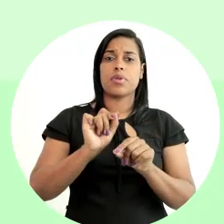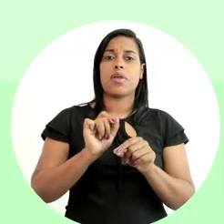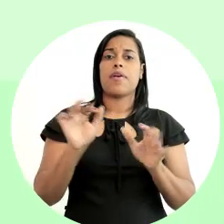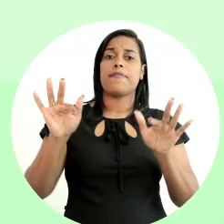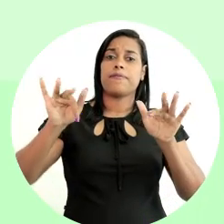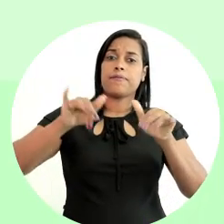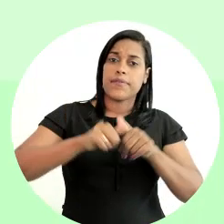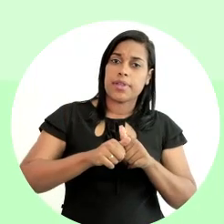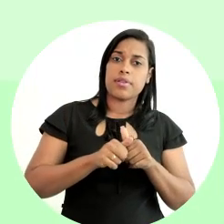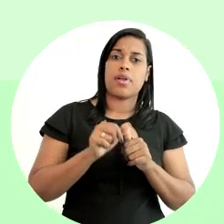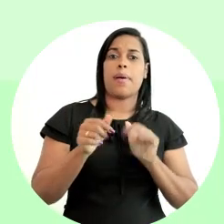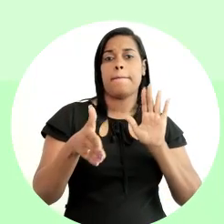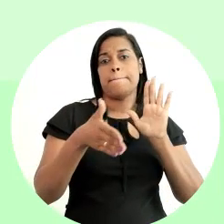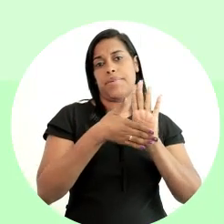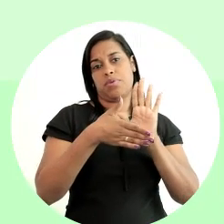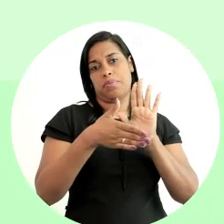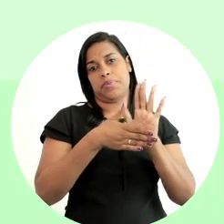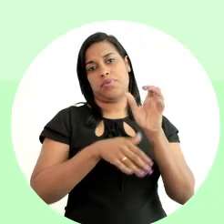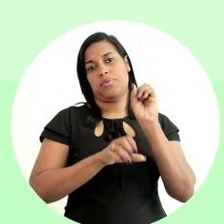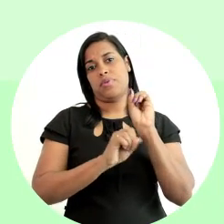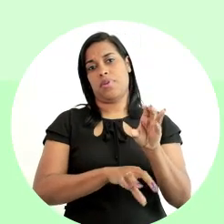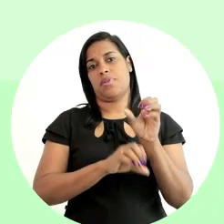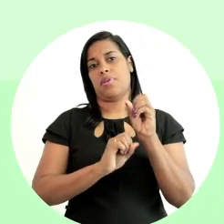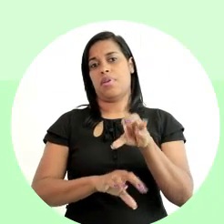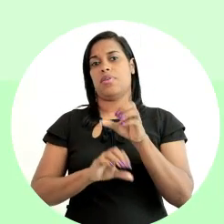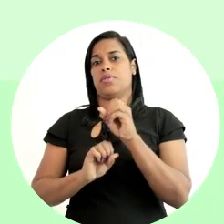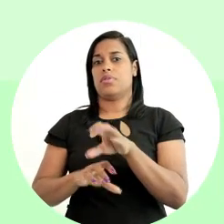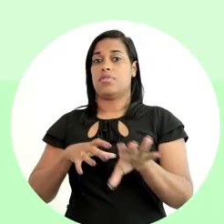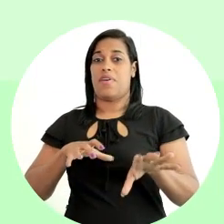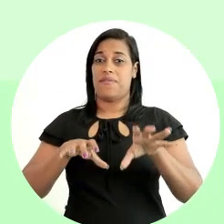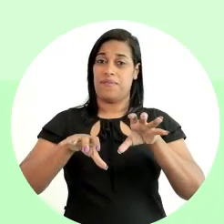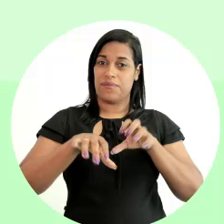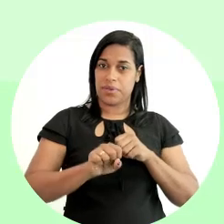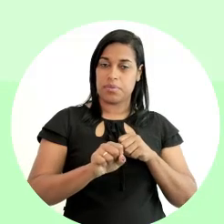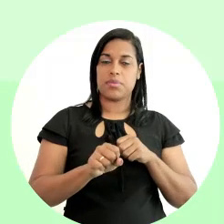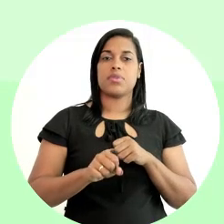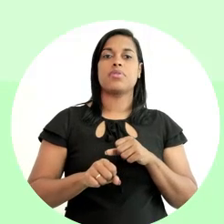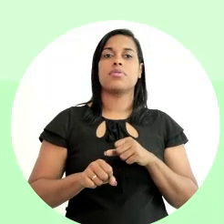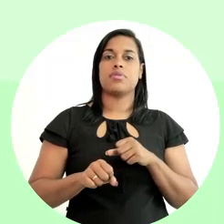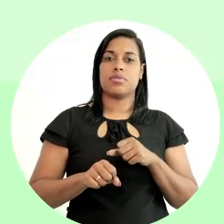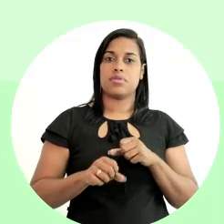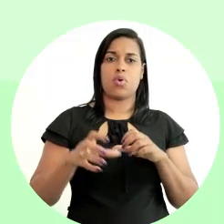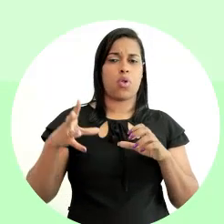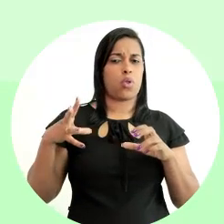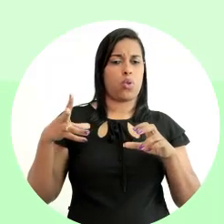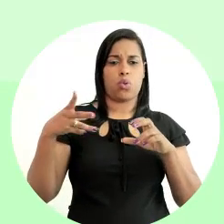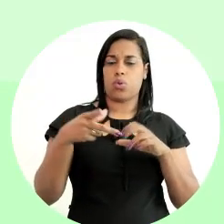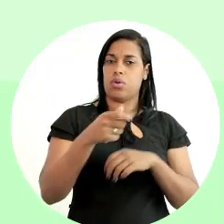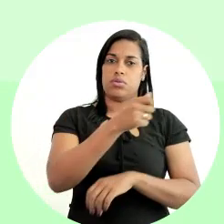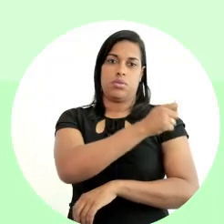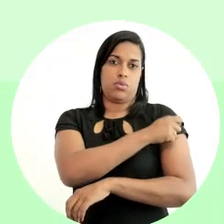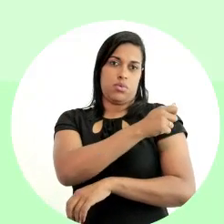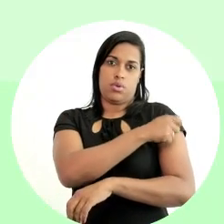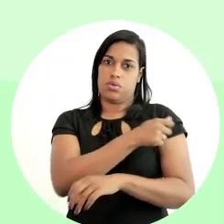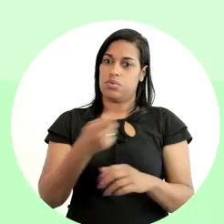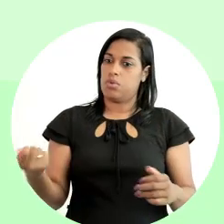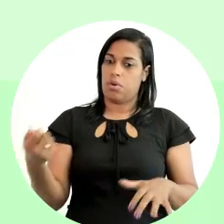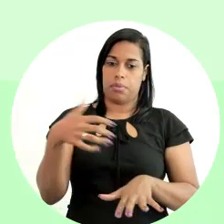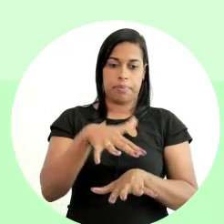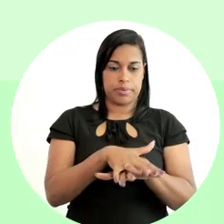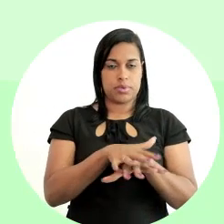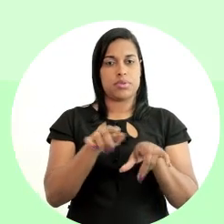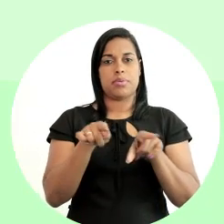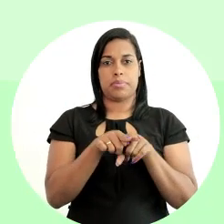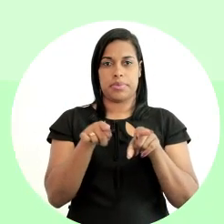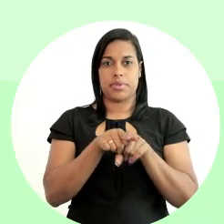enquanto finalidade, a proposta da educação, a formação total do aluno, integral desse